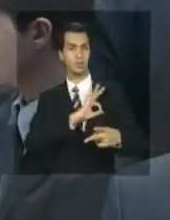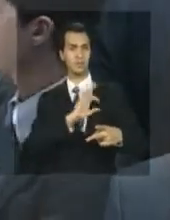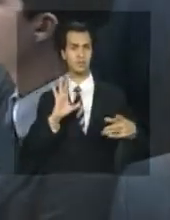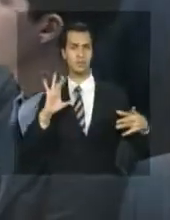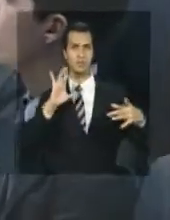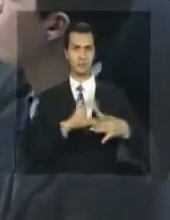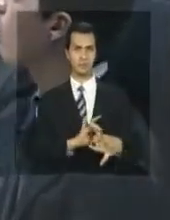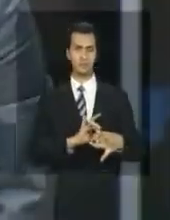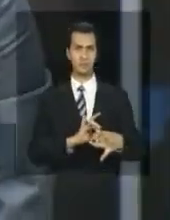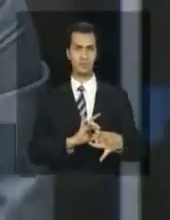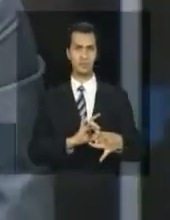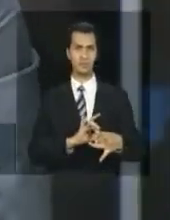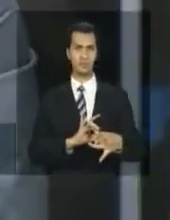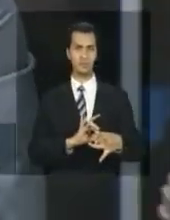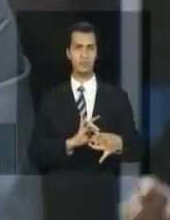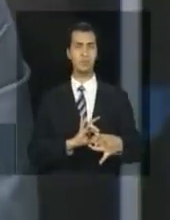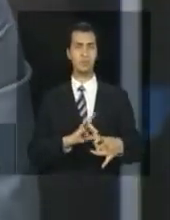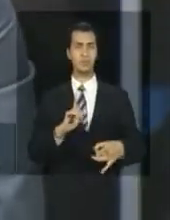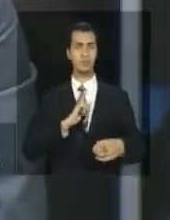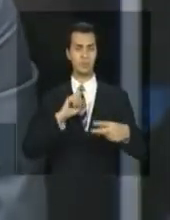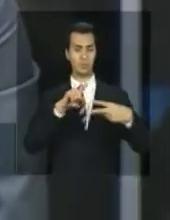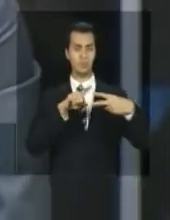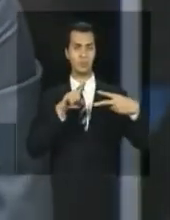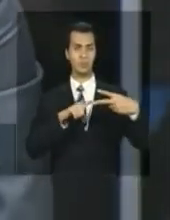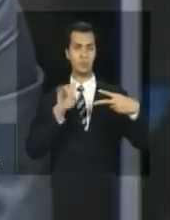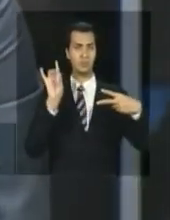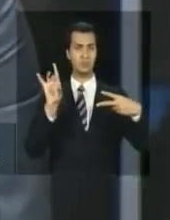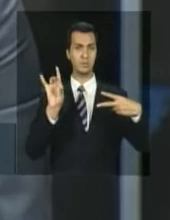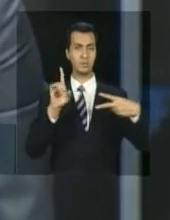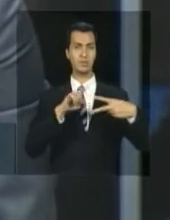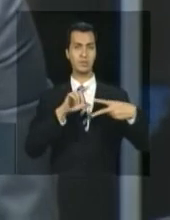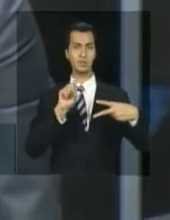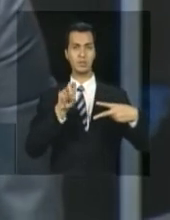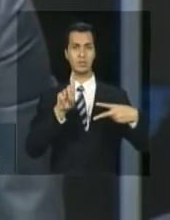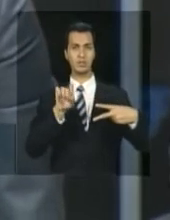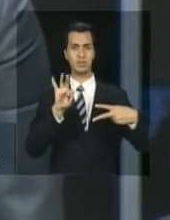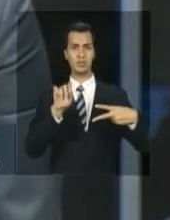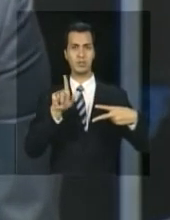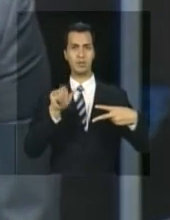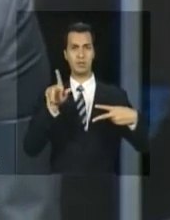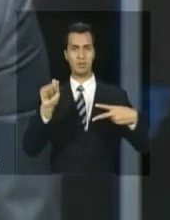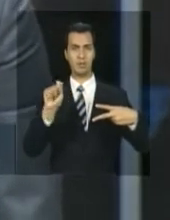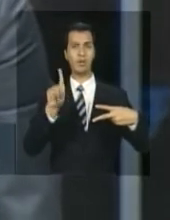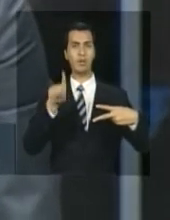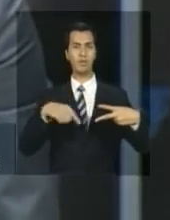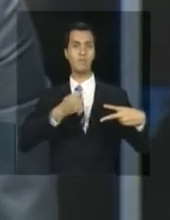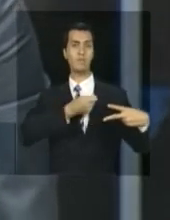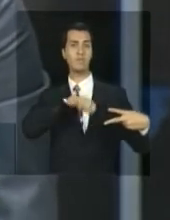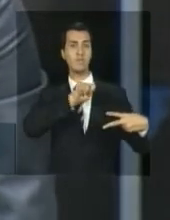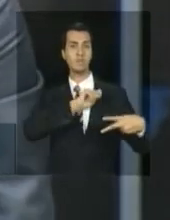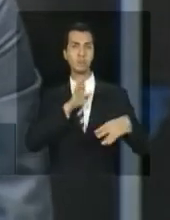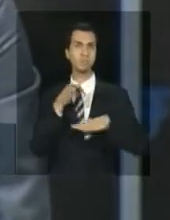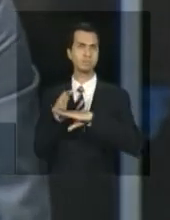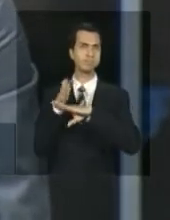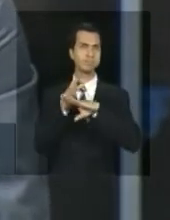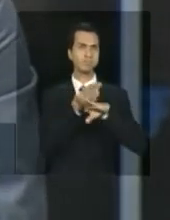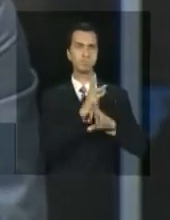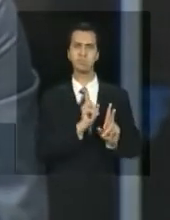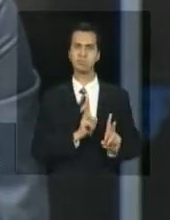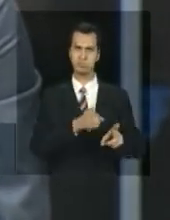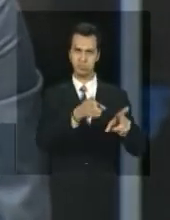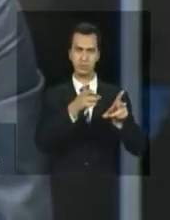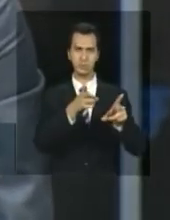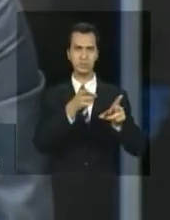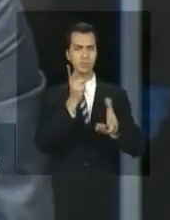está assentado em 2 operações: a Sentinela, de fiscalização ostensiva e permanente,